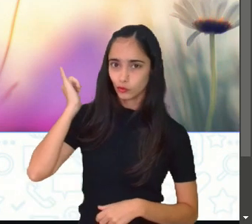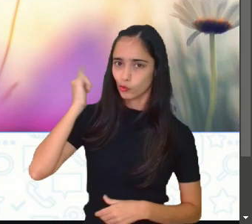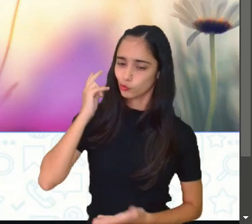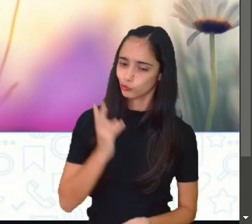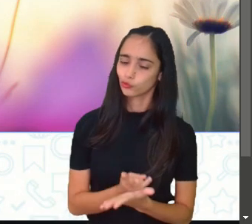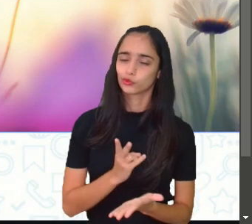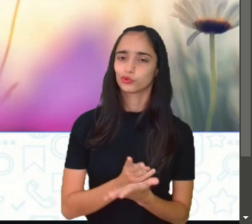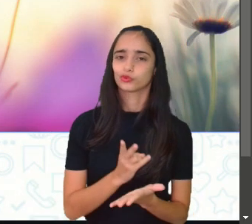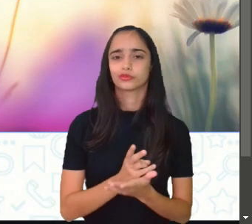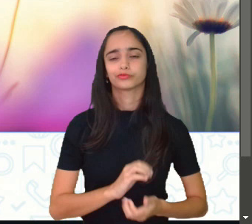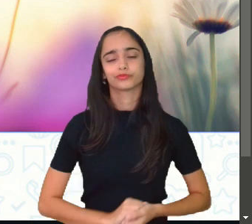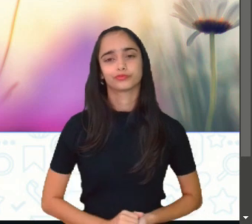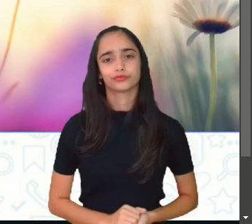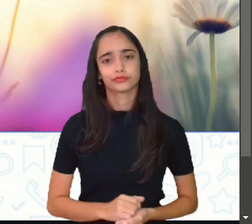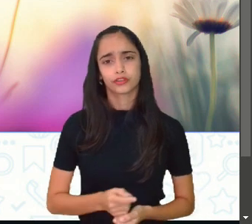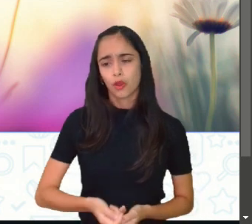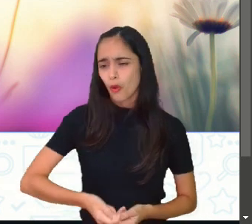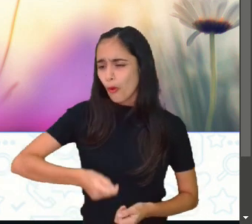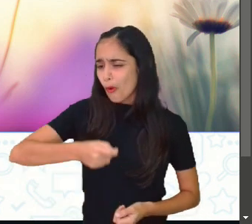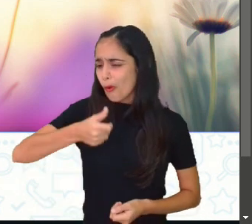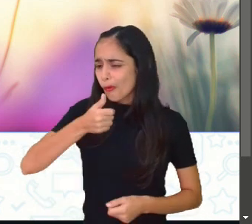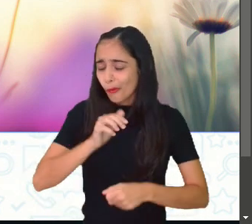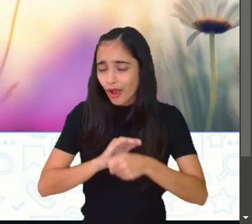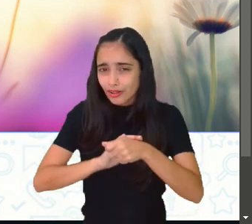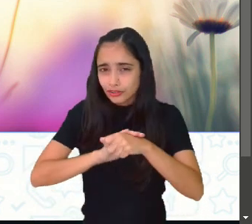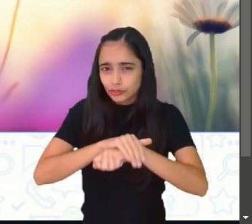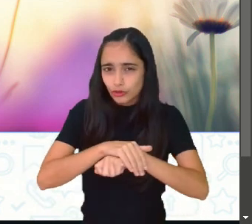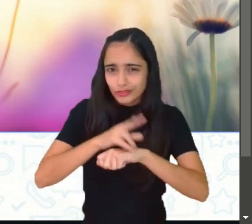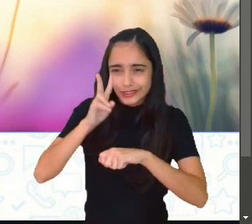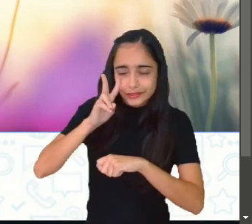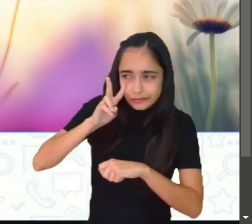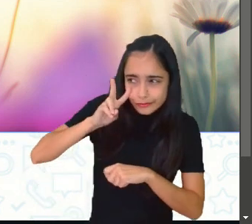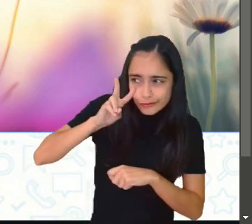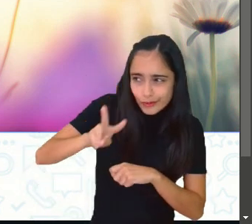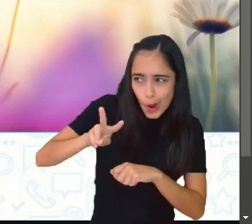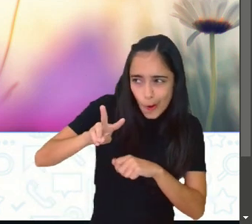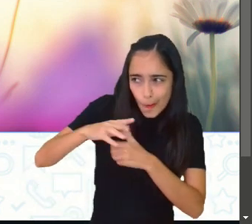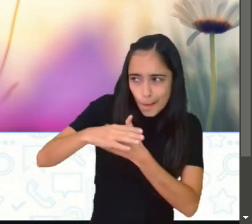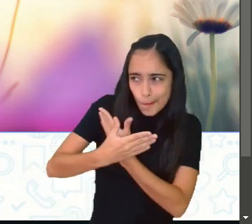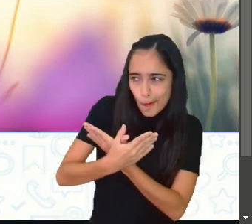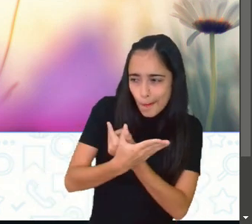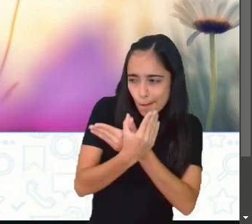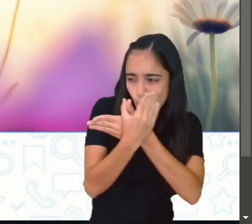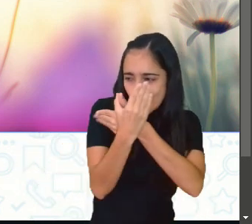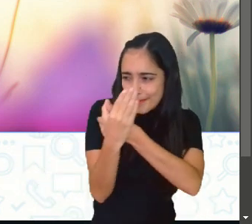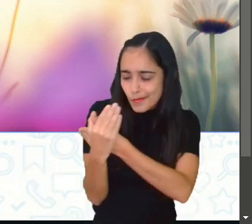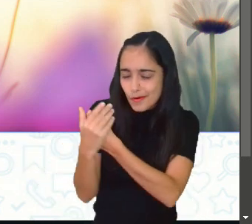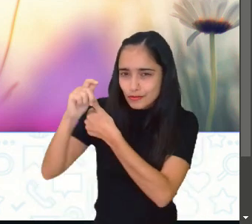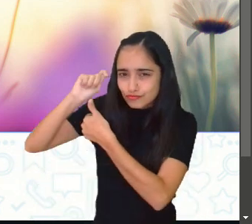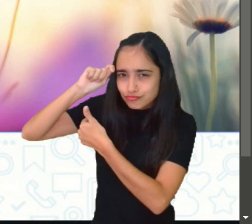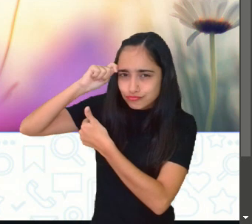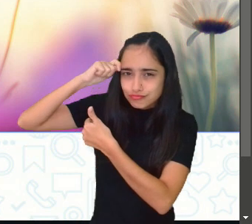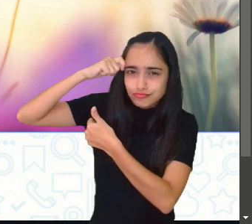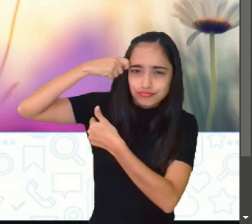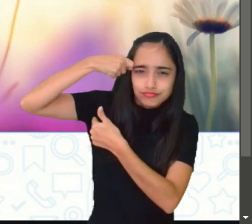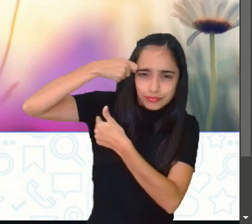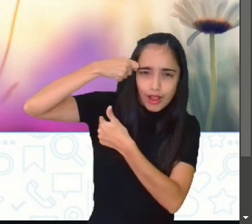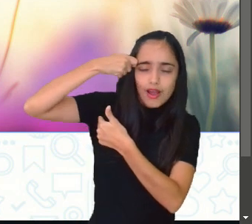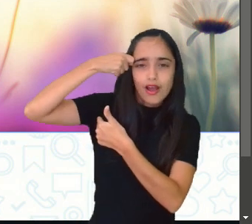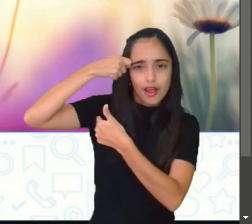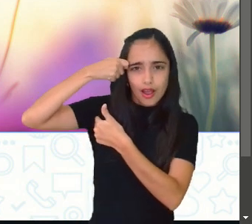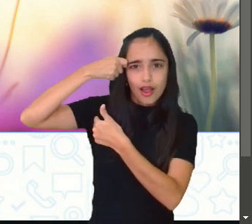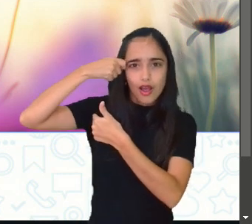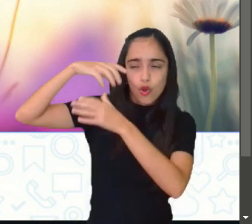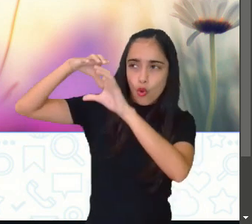continua. Era quase noite quando a viu. Imensa borboleta negra voando lenta no azul que se apagava.